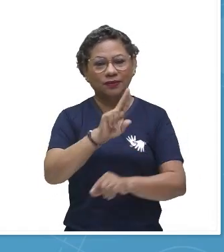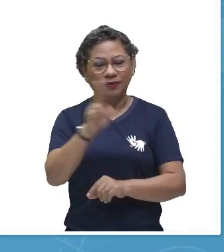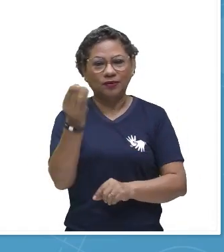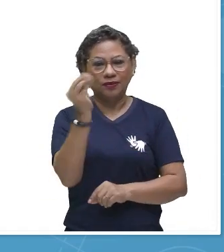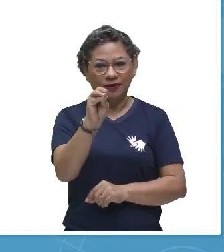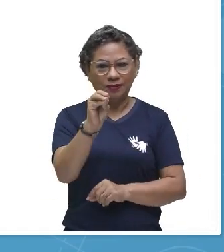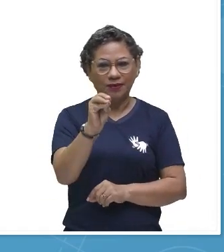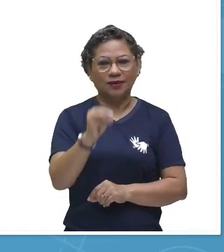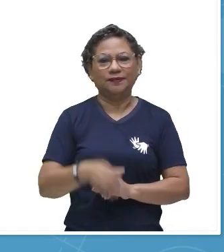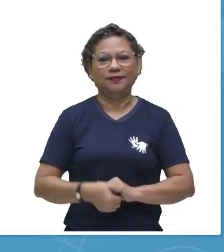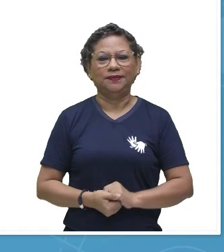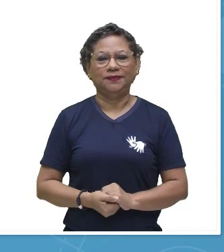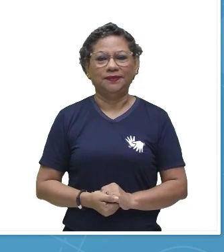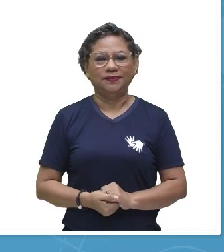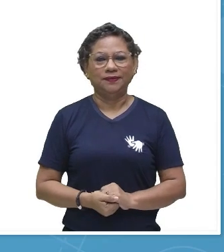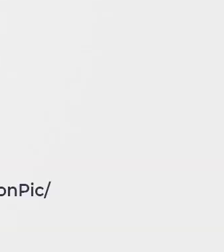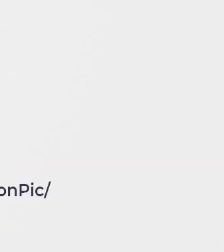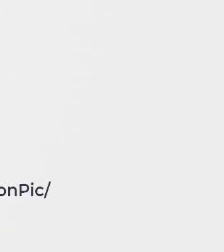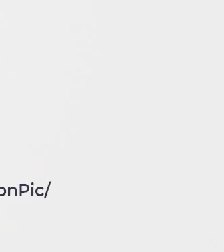volta.